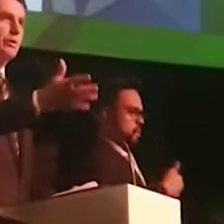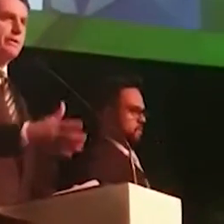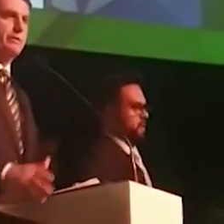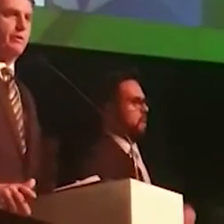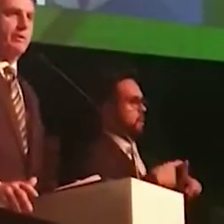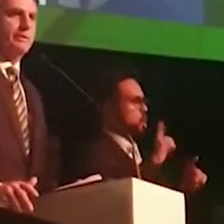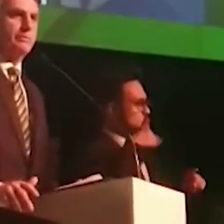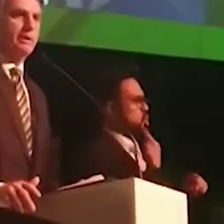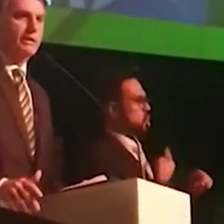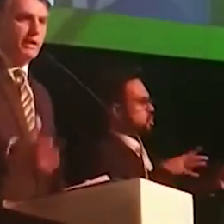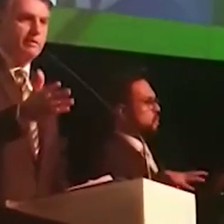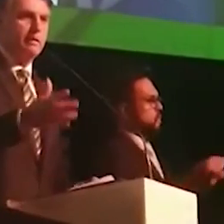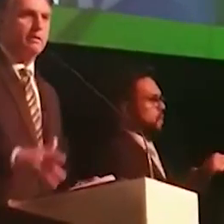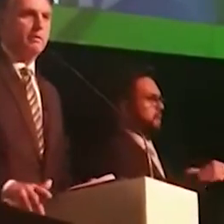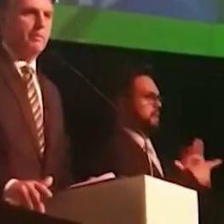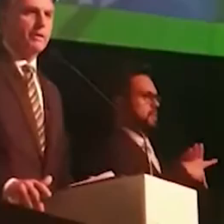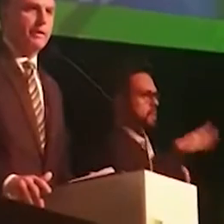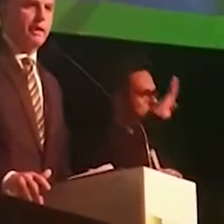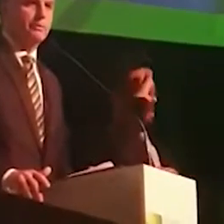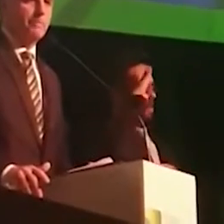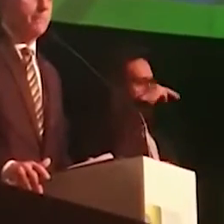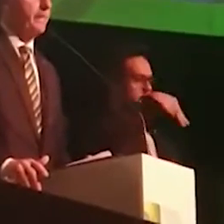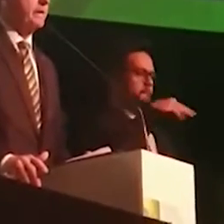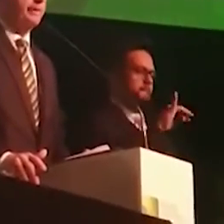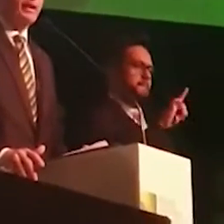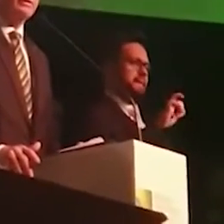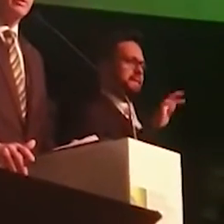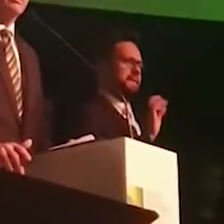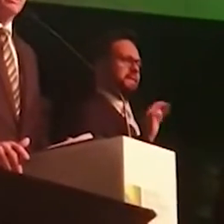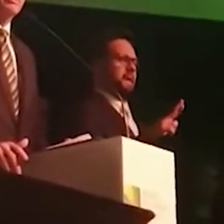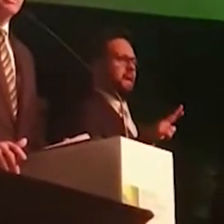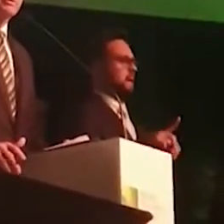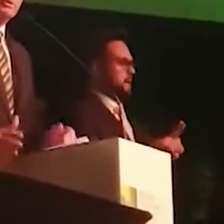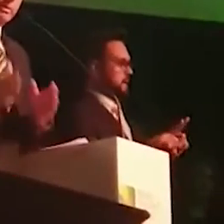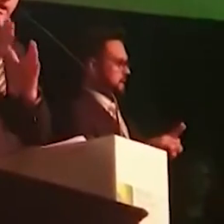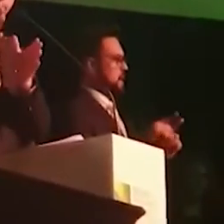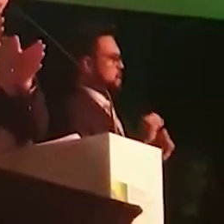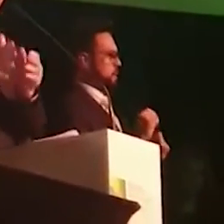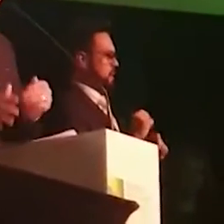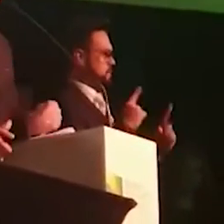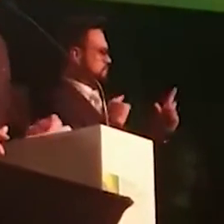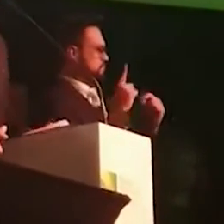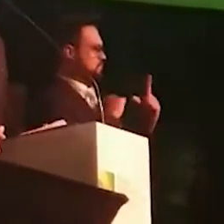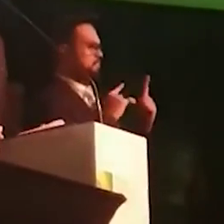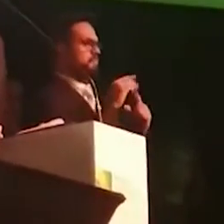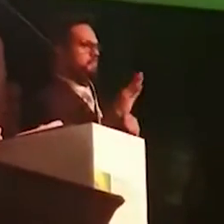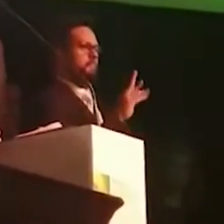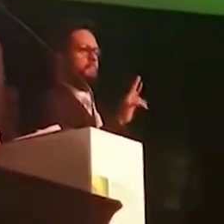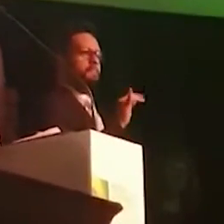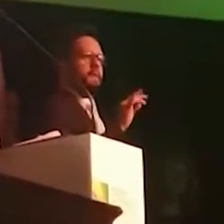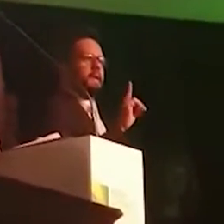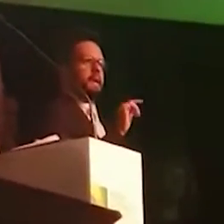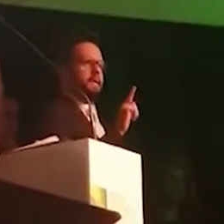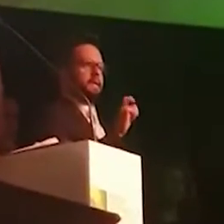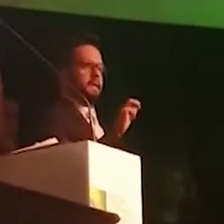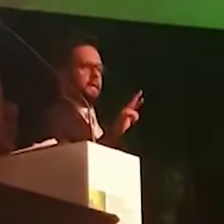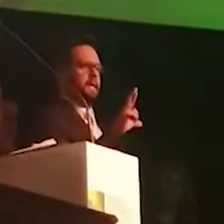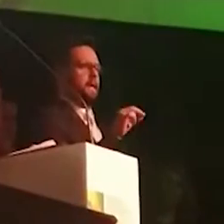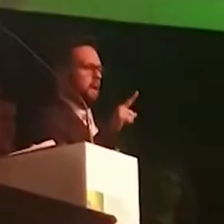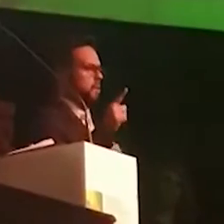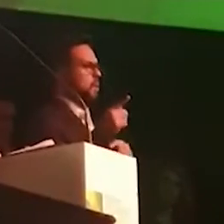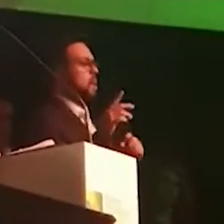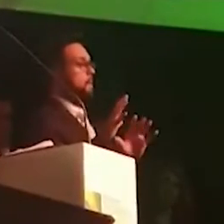formação, a nossa formação militar, prezado Brigadeiro Bermudes, não leva para essa linha. Mas ao